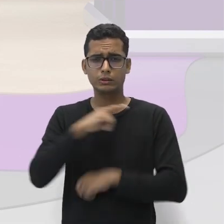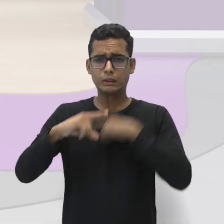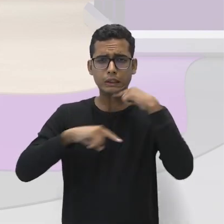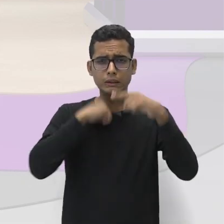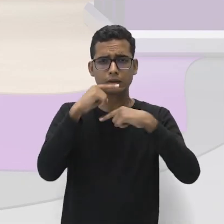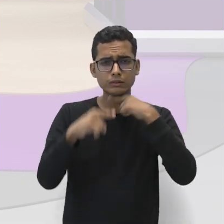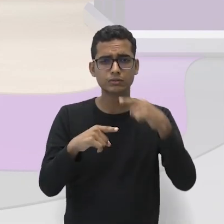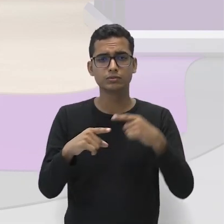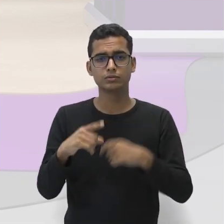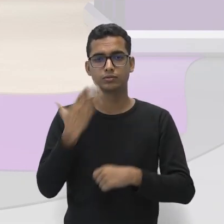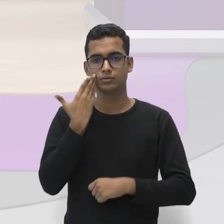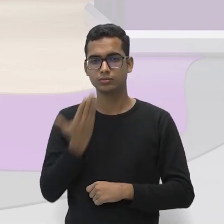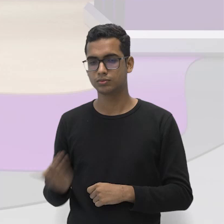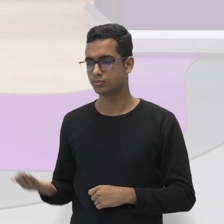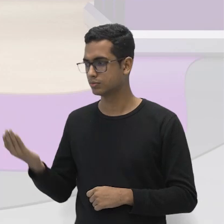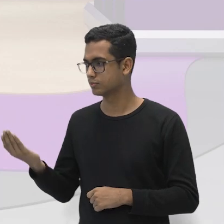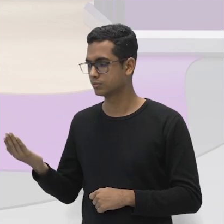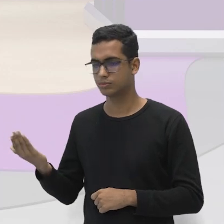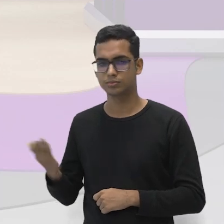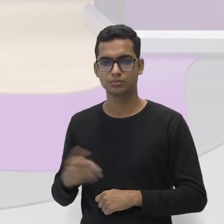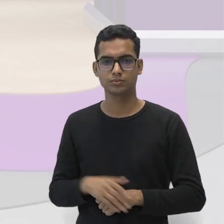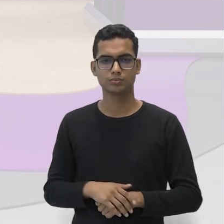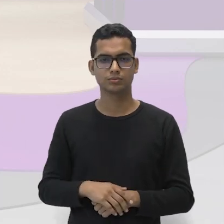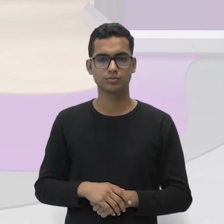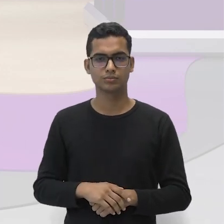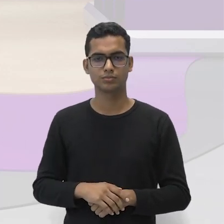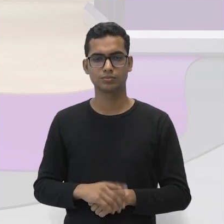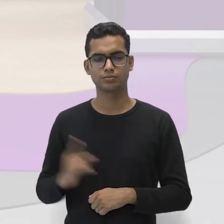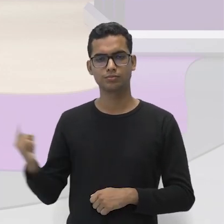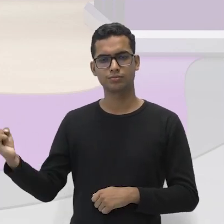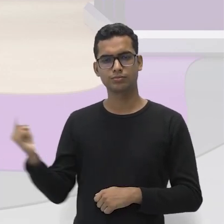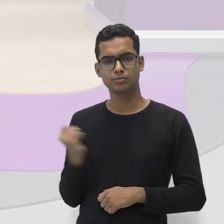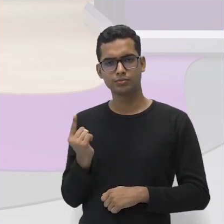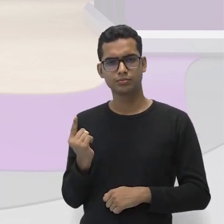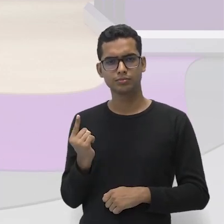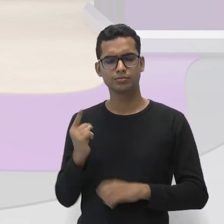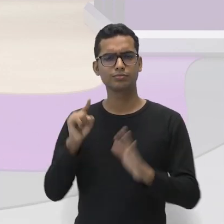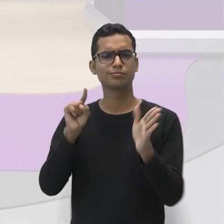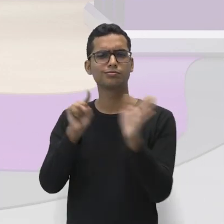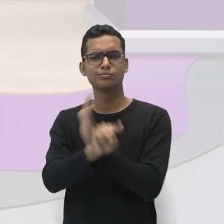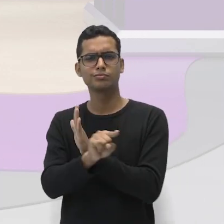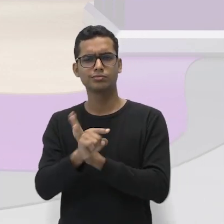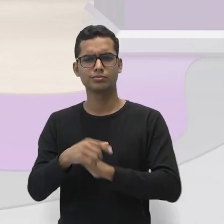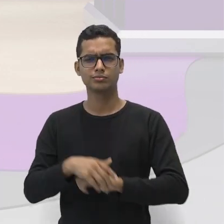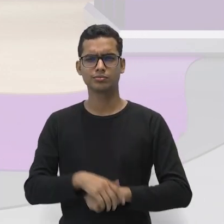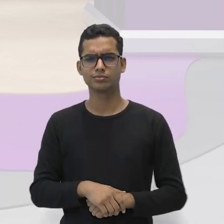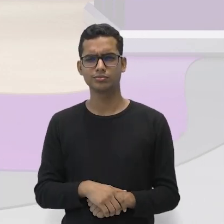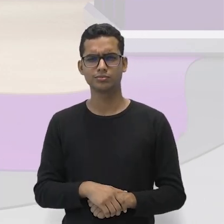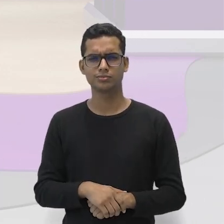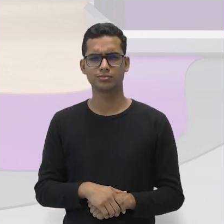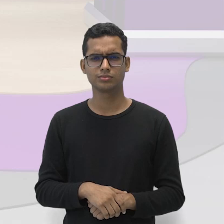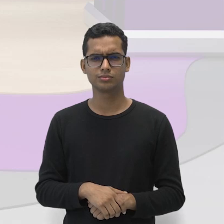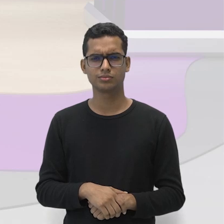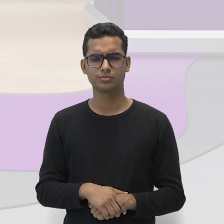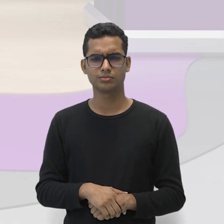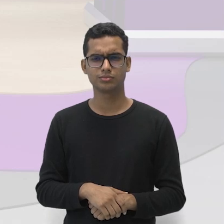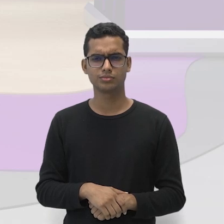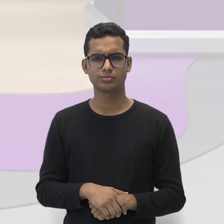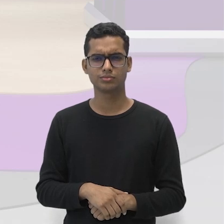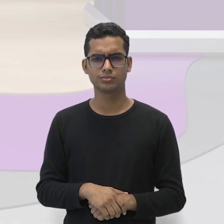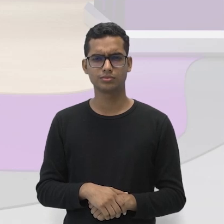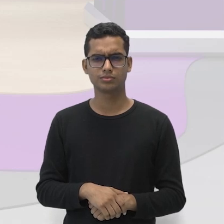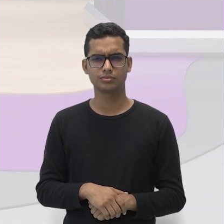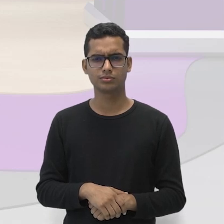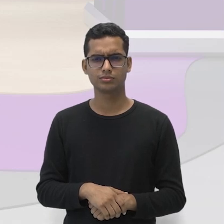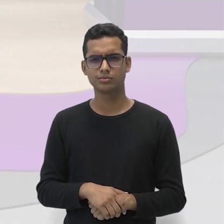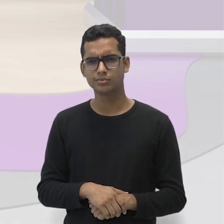a essa divisão. Olha só qual é a dúvida do meu aluno, hein? Professor, se eu não tivesse o desenho da imagem da pizza e as suas divisões, como eu poderia fazer